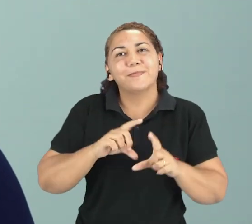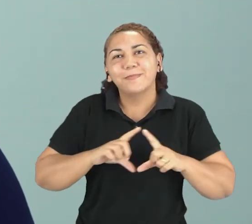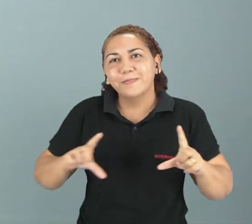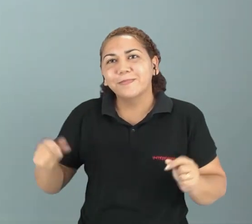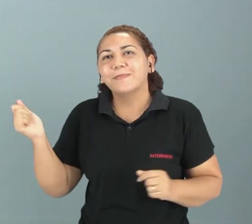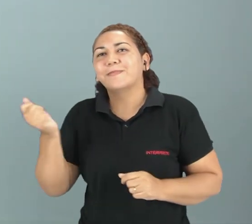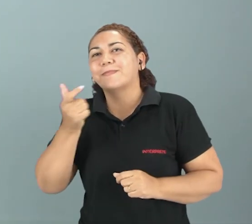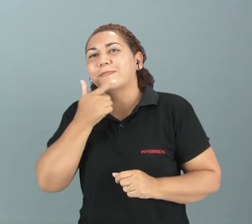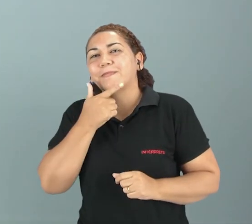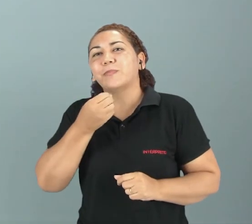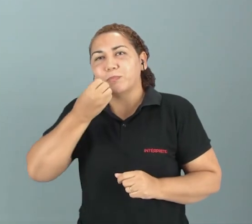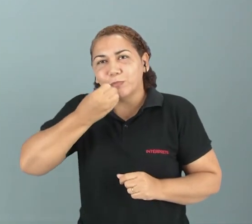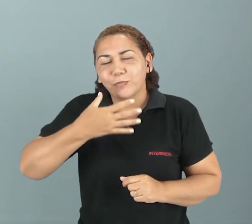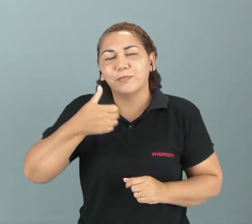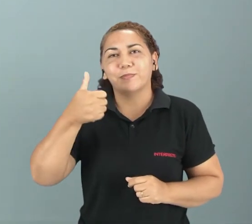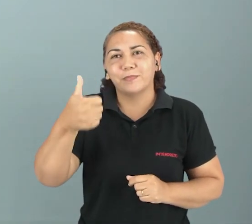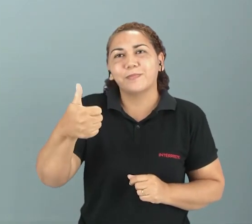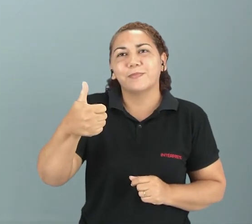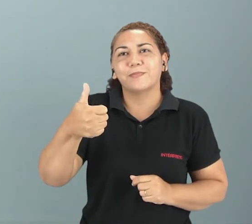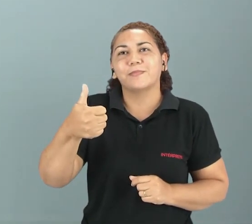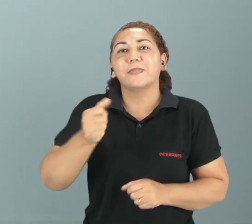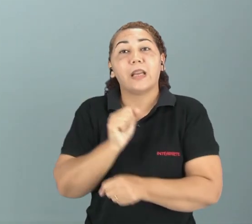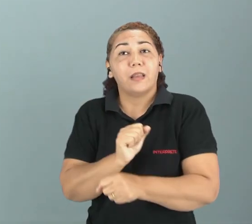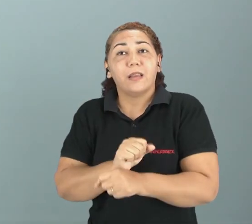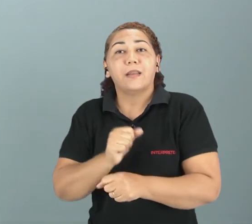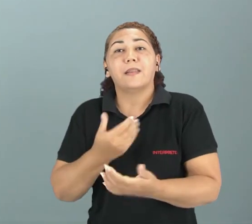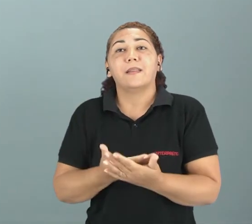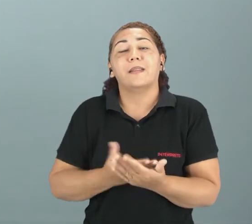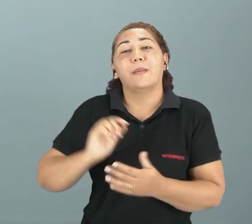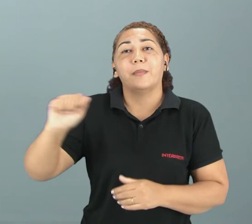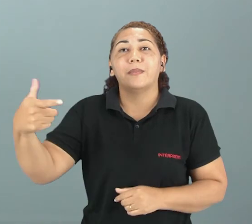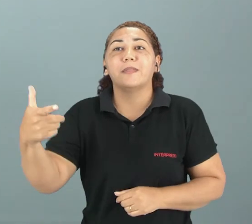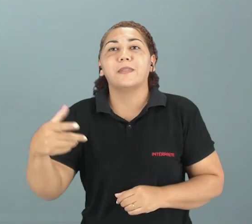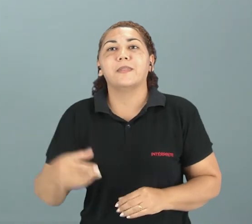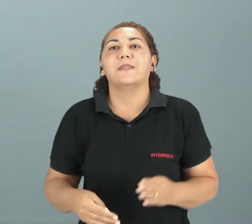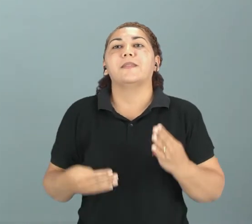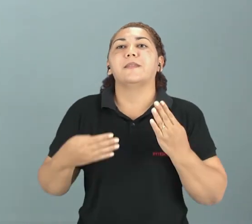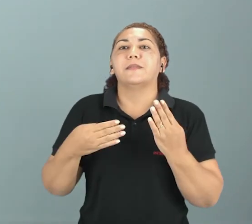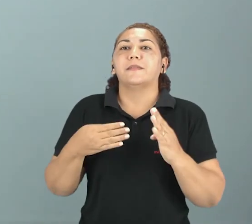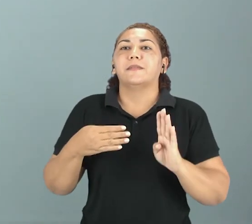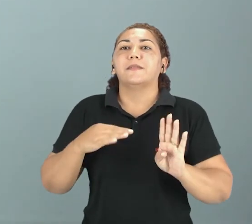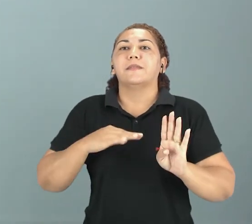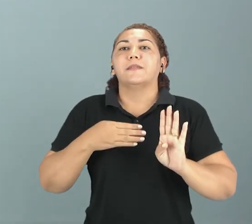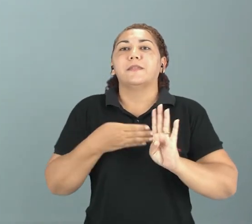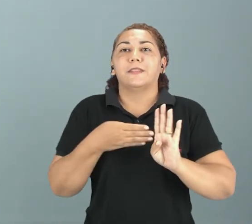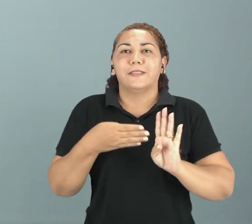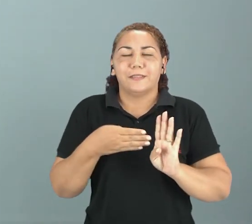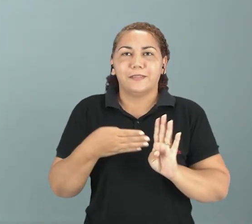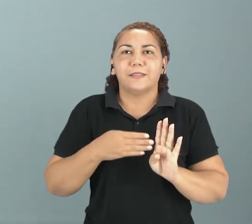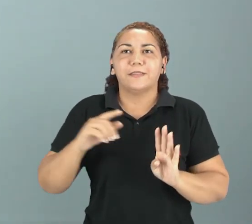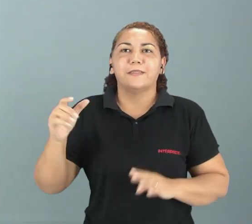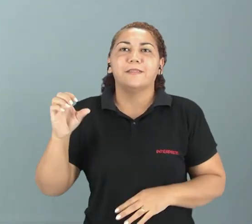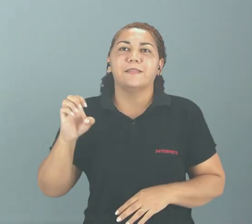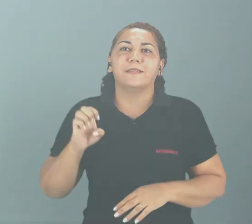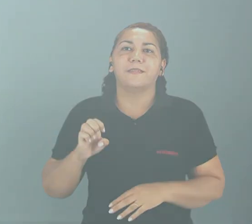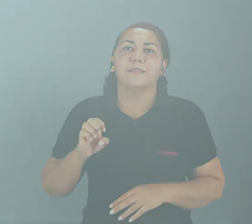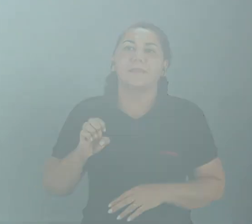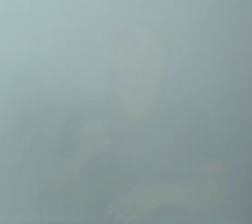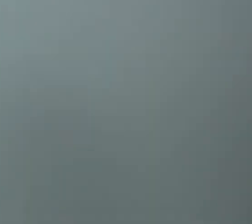te aguardo na próxima aula. Acesse lá a plataforma Eduque para você ter acesso a essa aula e muitas outras, tá bom? Tchau, tchau.